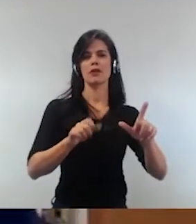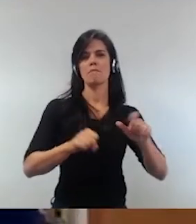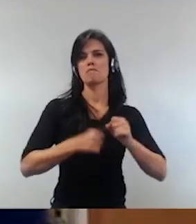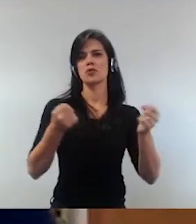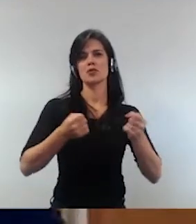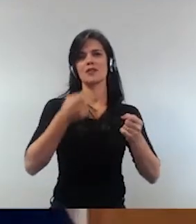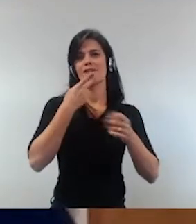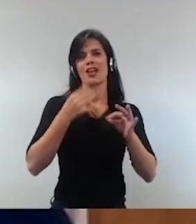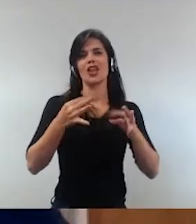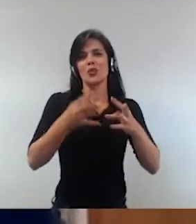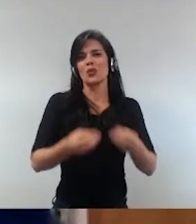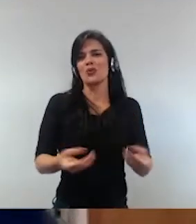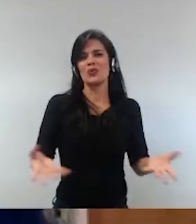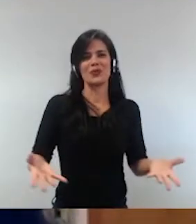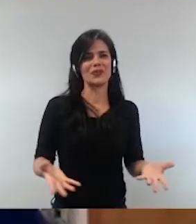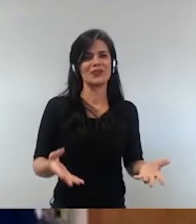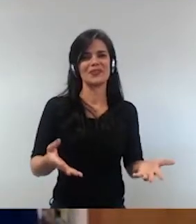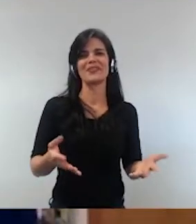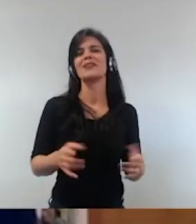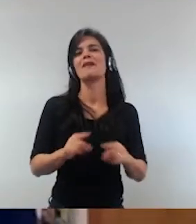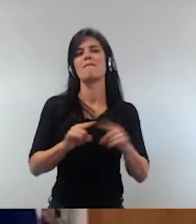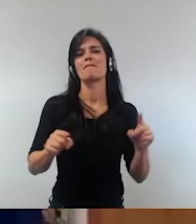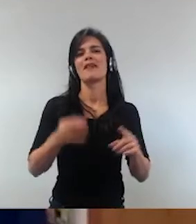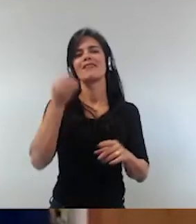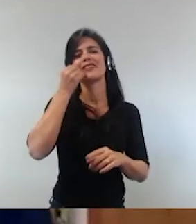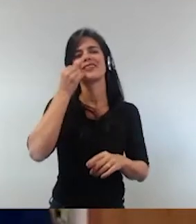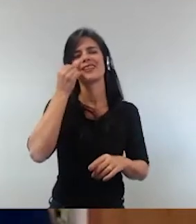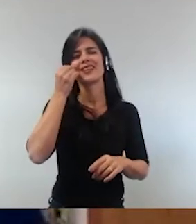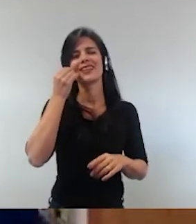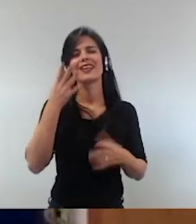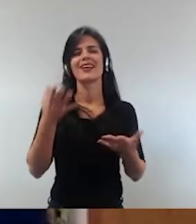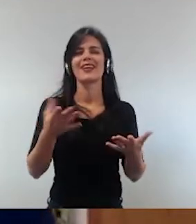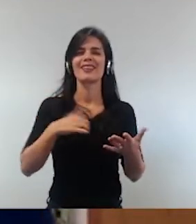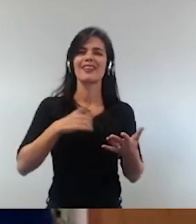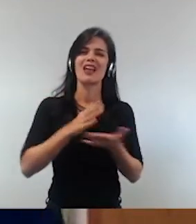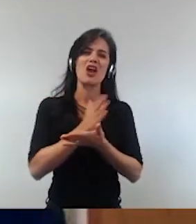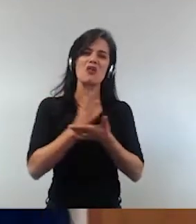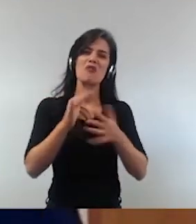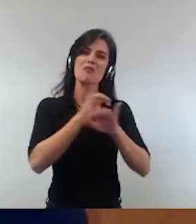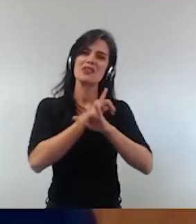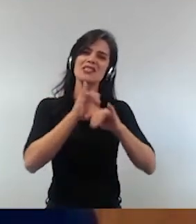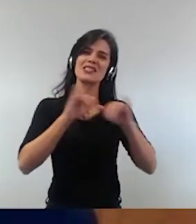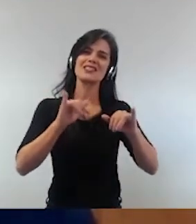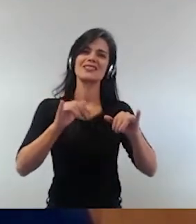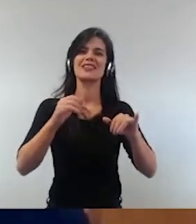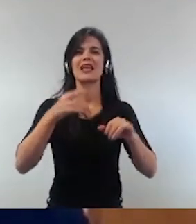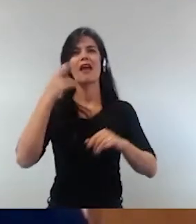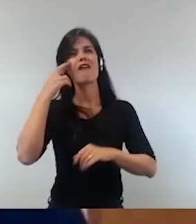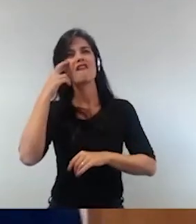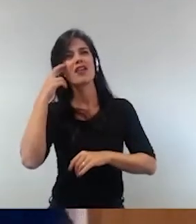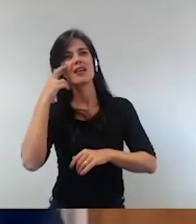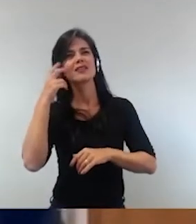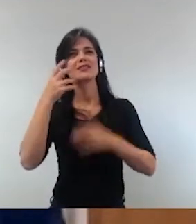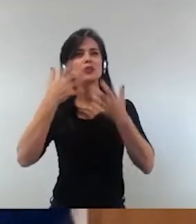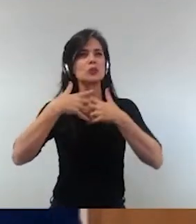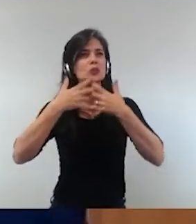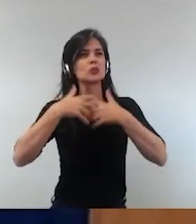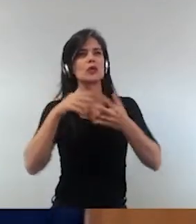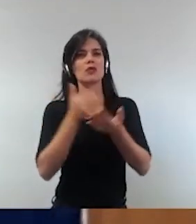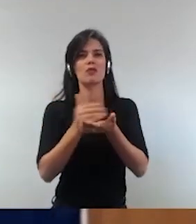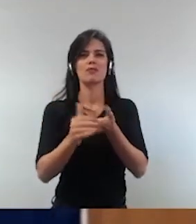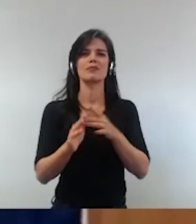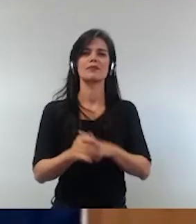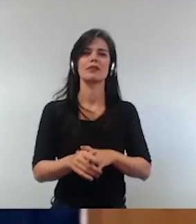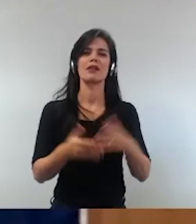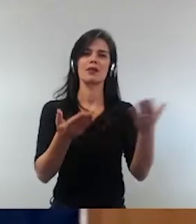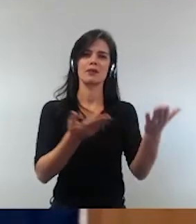questões, mas a gente vai tentar ao máximo trazer, ao menos, essas reflexões iniciais aqui para os nossos espectadores. Vou passar